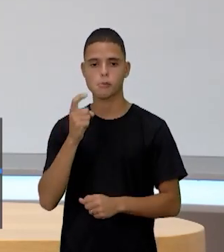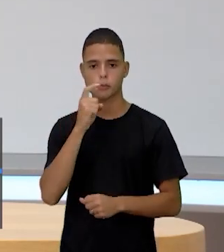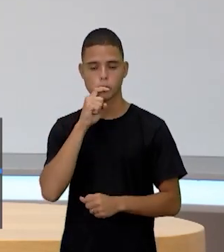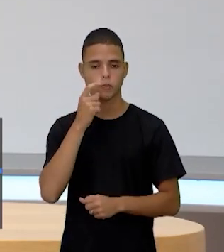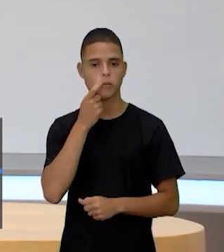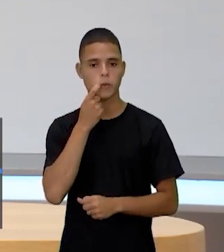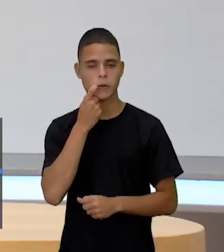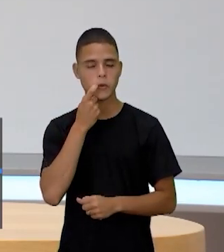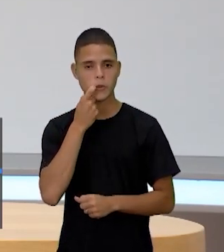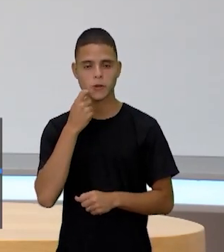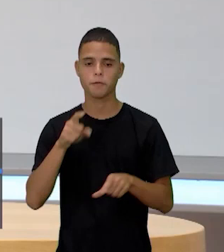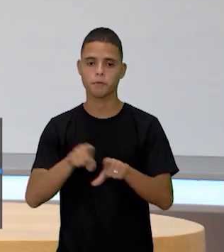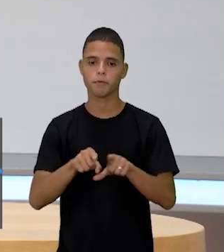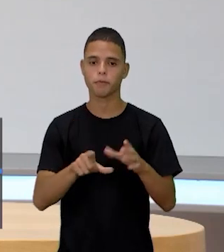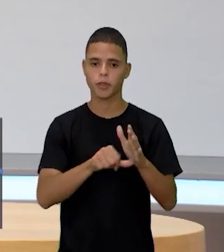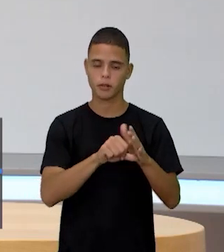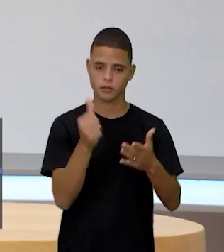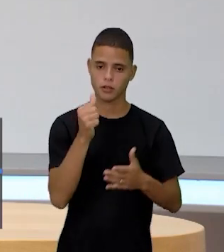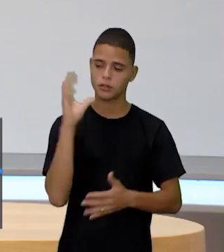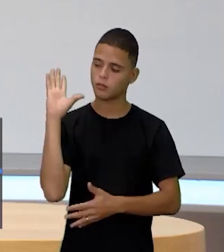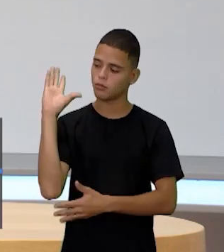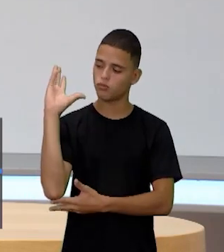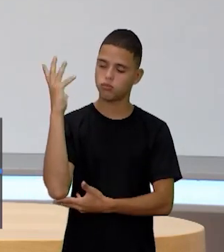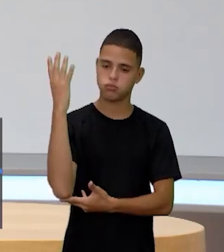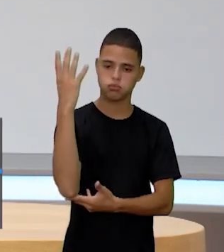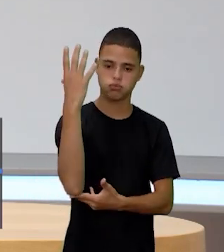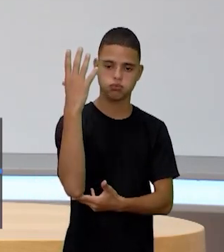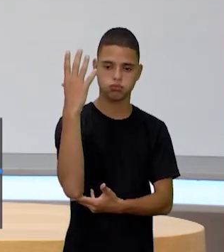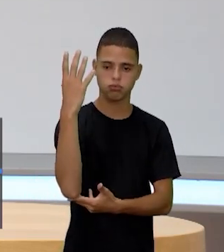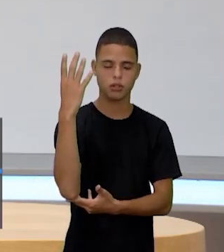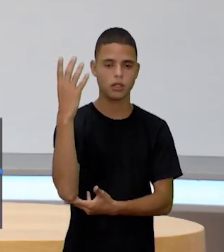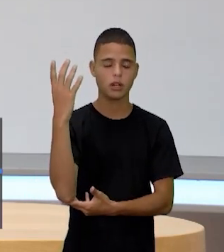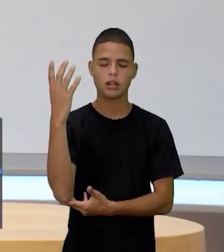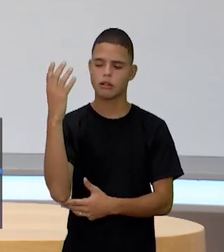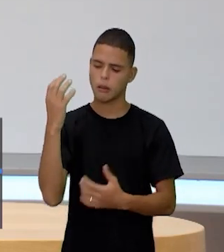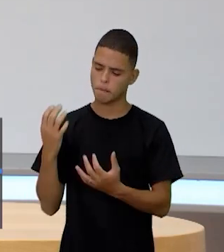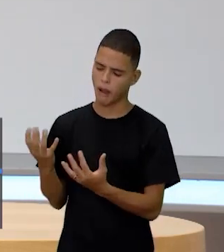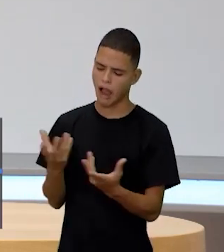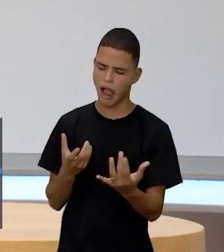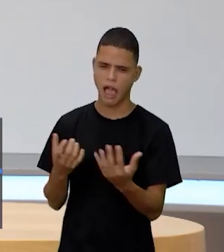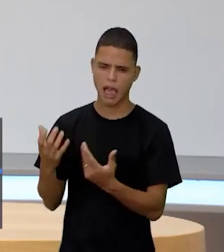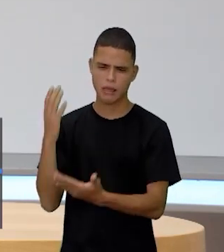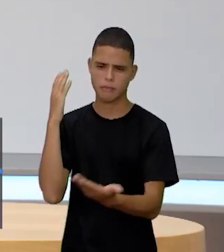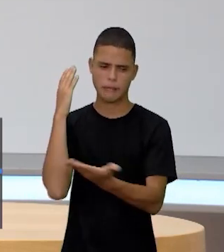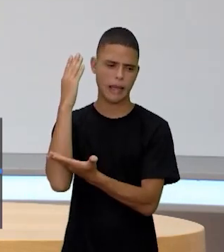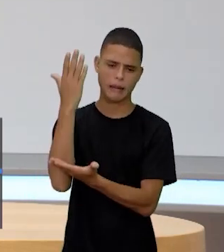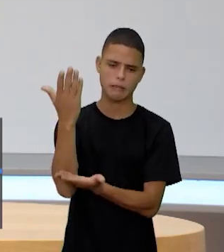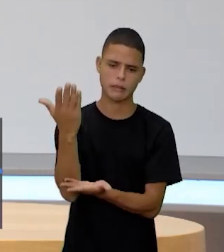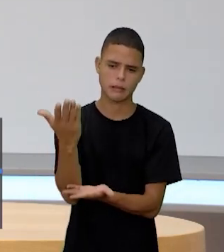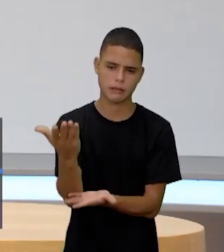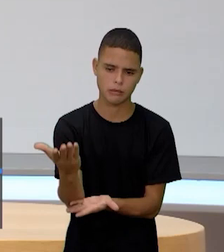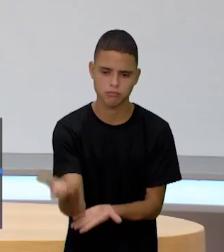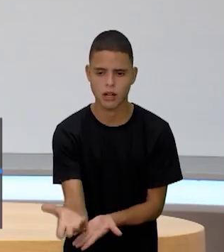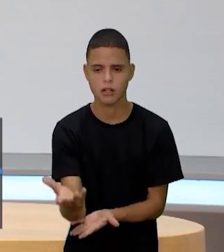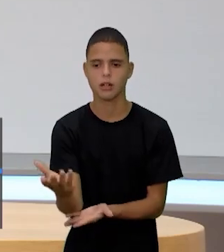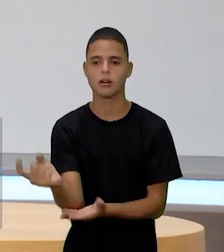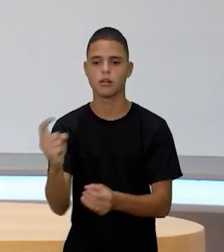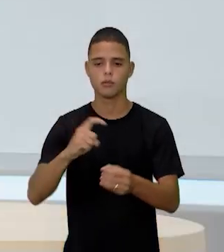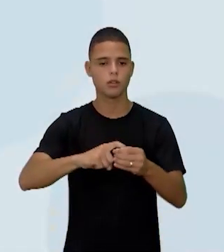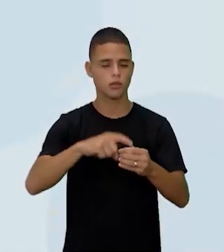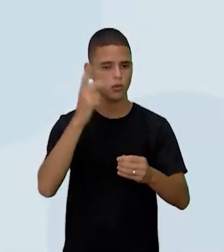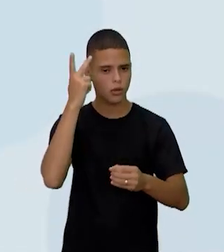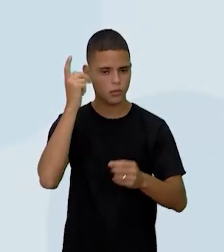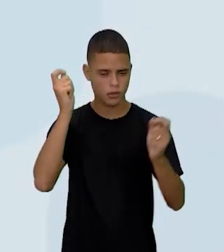duas perguntas. Uma floresta queimada consegue voltar ao estado original? E a água, quando é